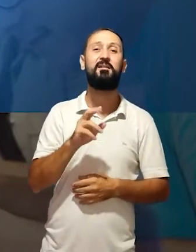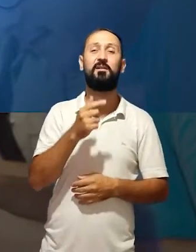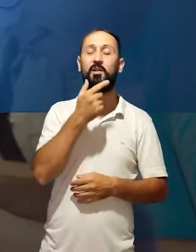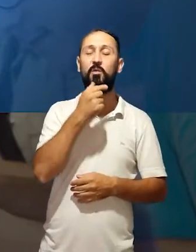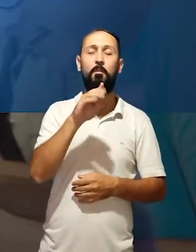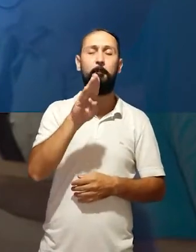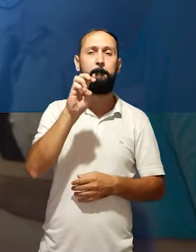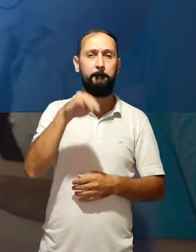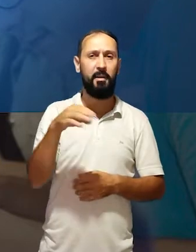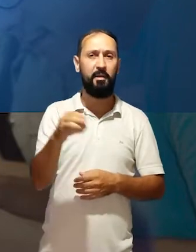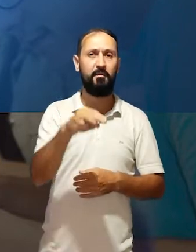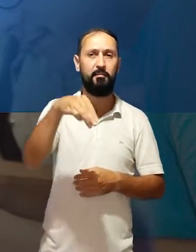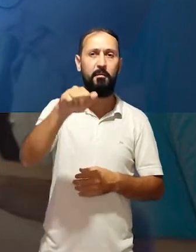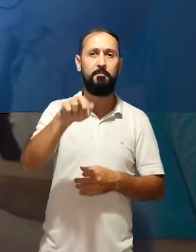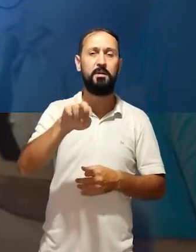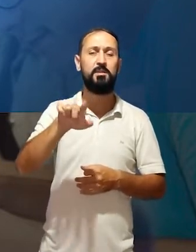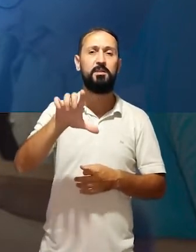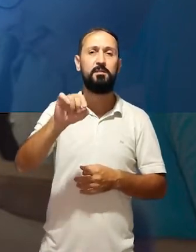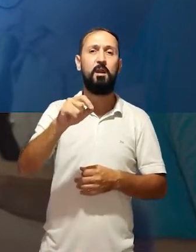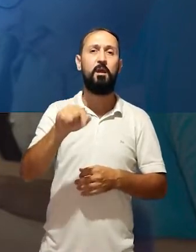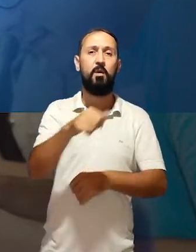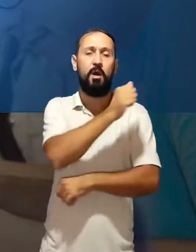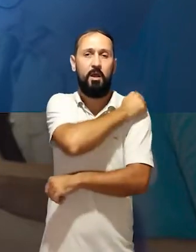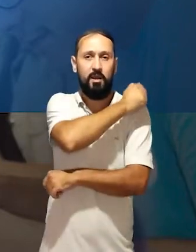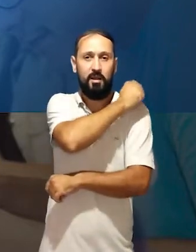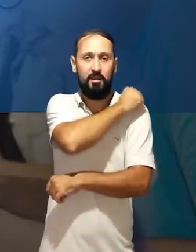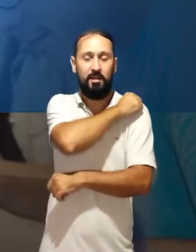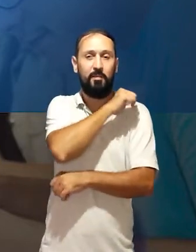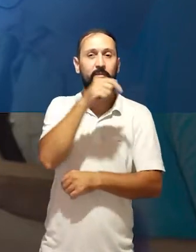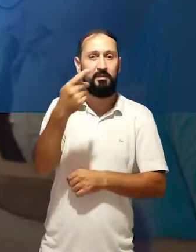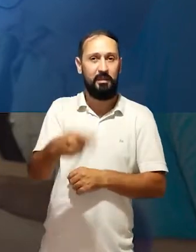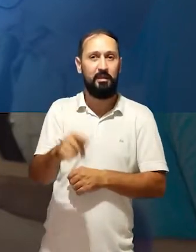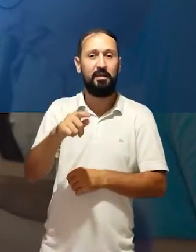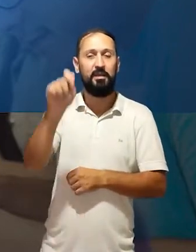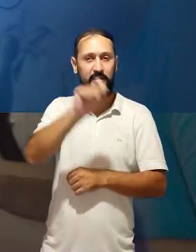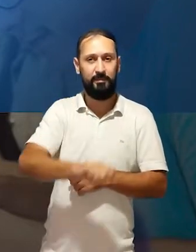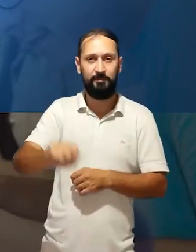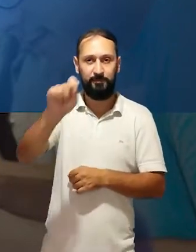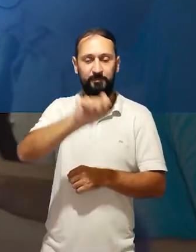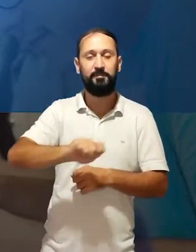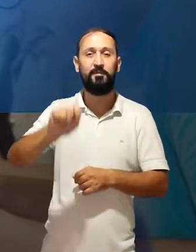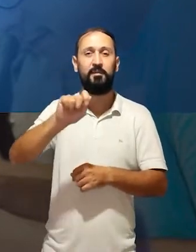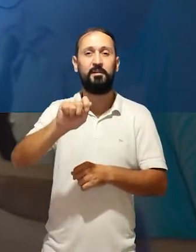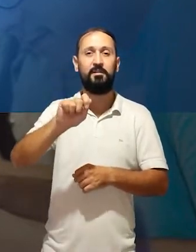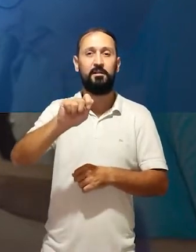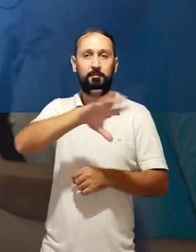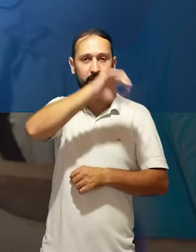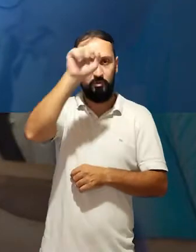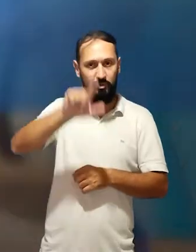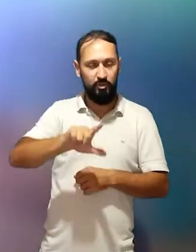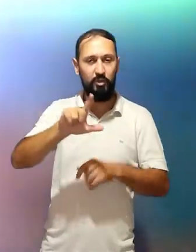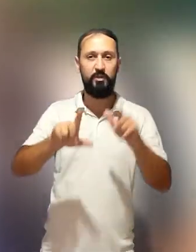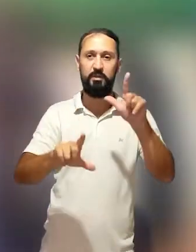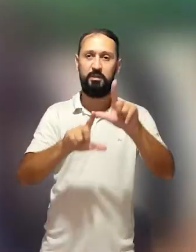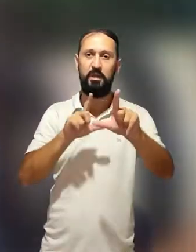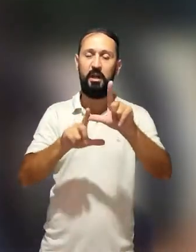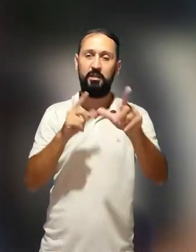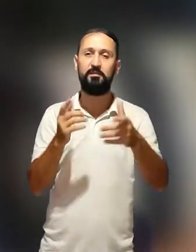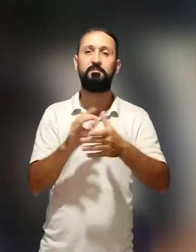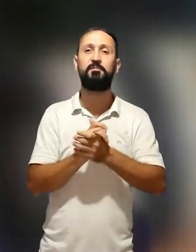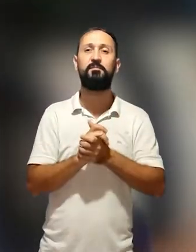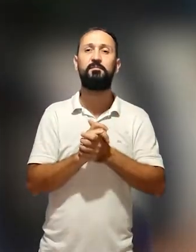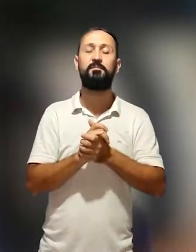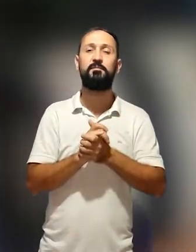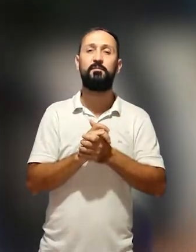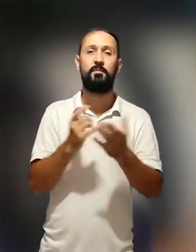resposta do Rubênio Marcelo, que é um dos acadêmicos aqui da Sociedade, da Academia Sul-Mato-Grossense de